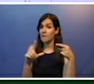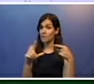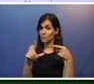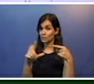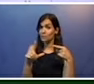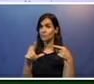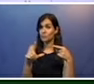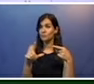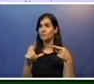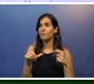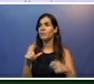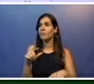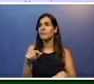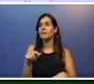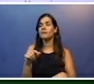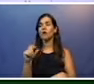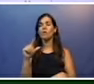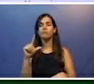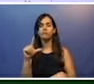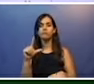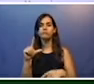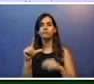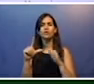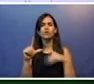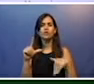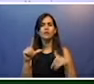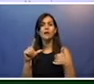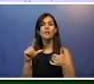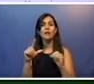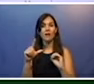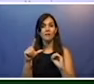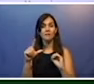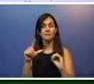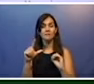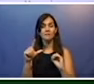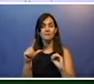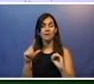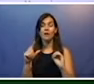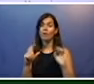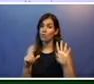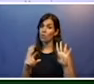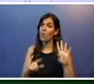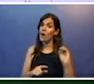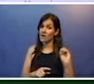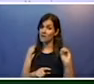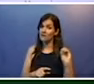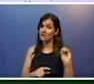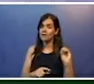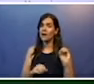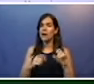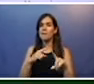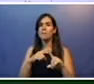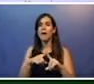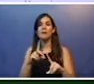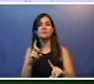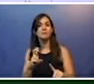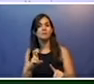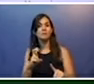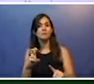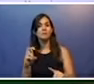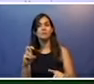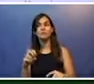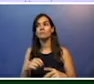eu vou tirar uma dezena, 10, de 50, que vai ficar 40. 40 mais 5,